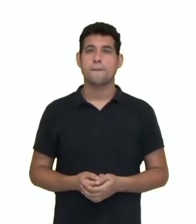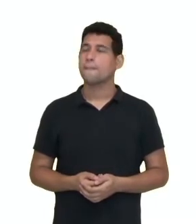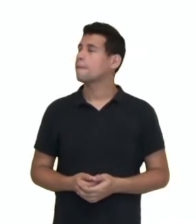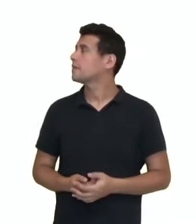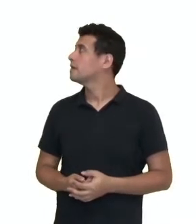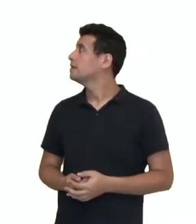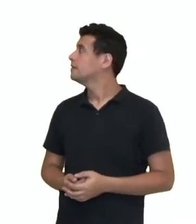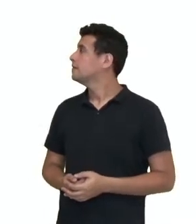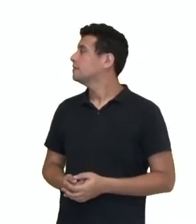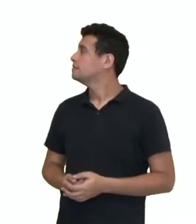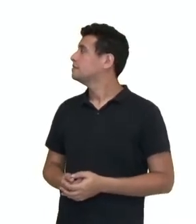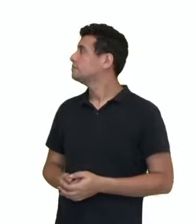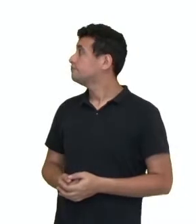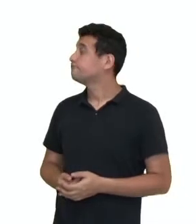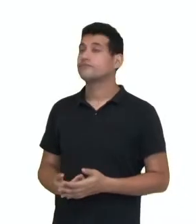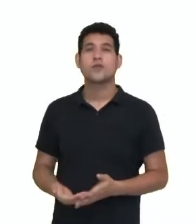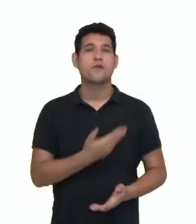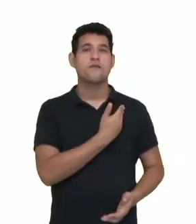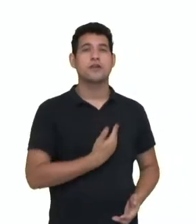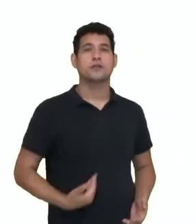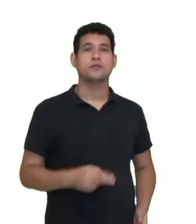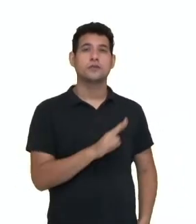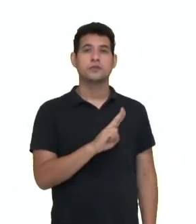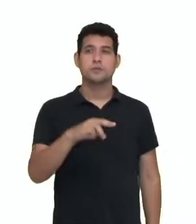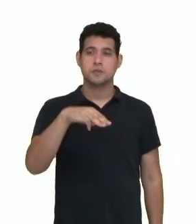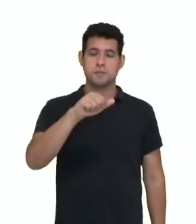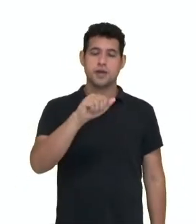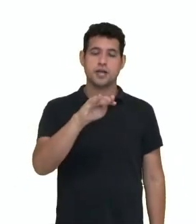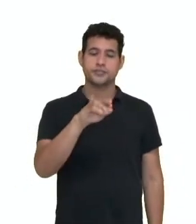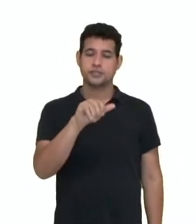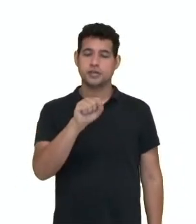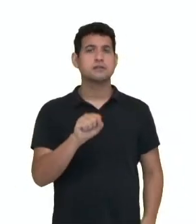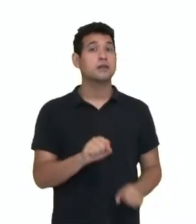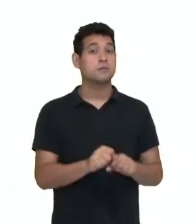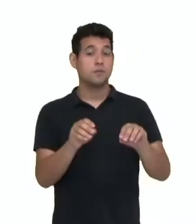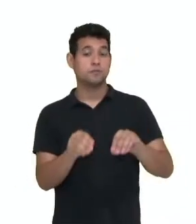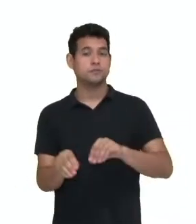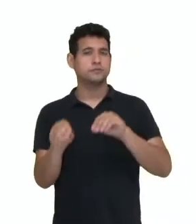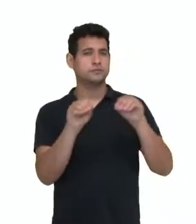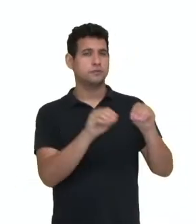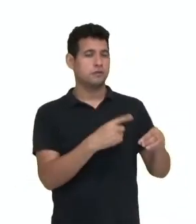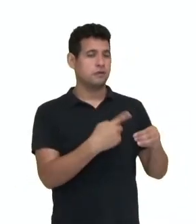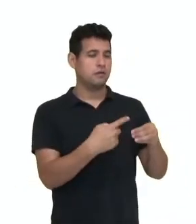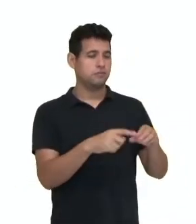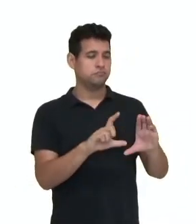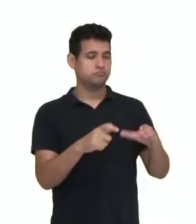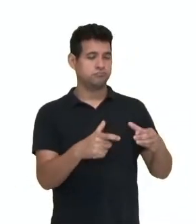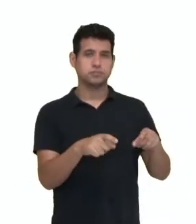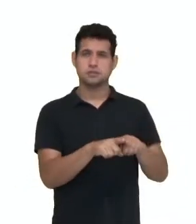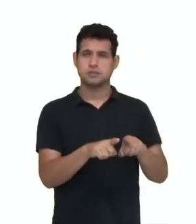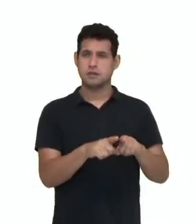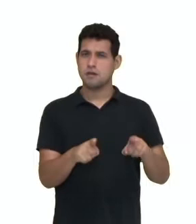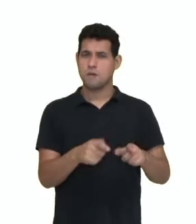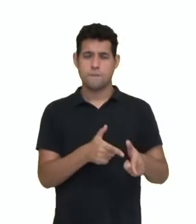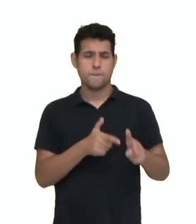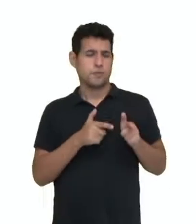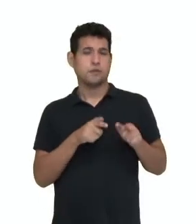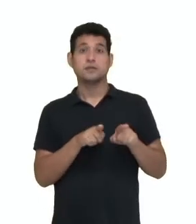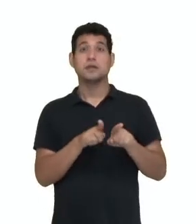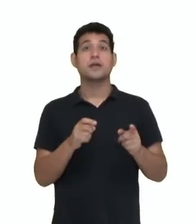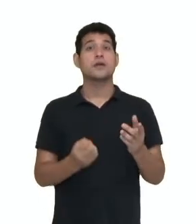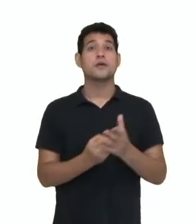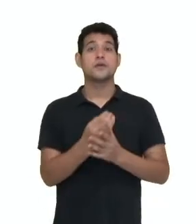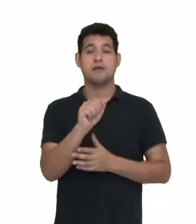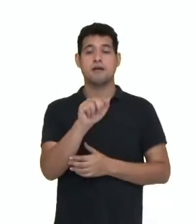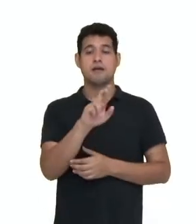O então governador Matias de Albuquerque retirou-se para o interior com homens e armas e lá fundou o Arraial de